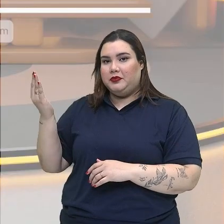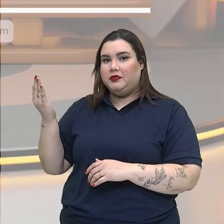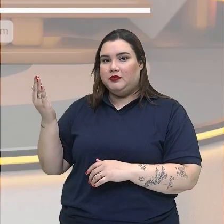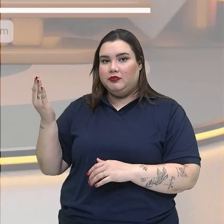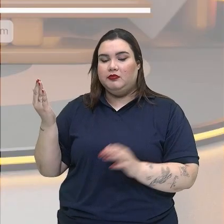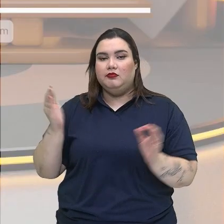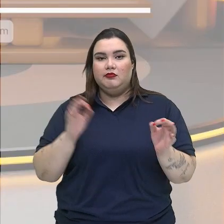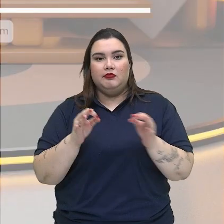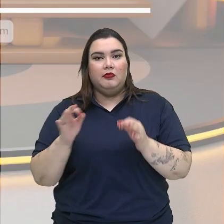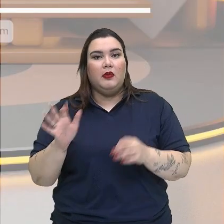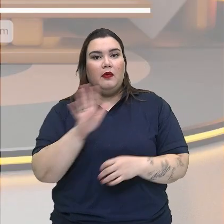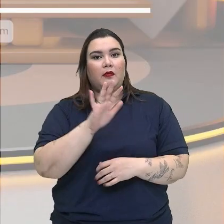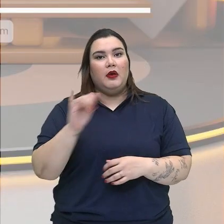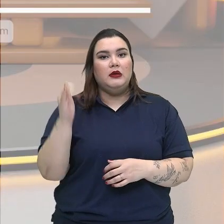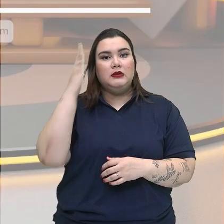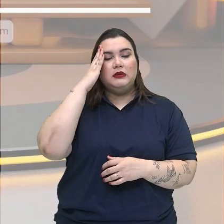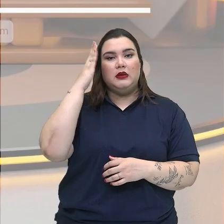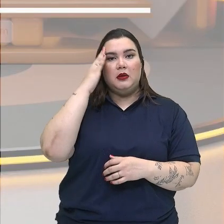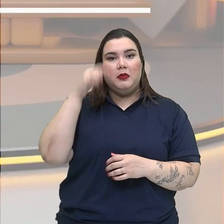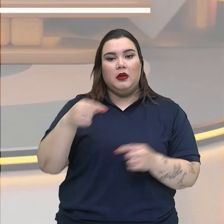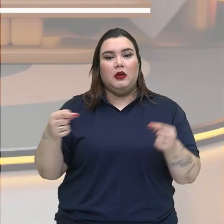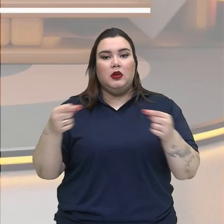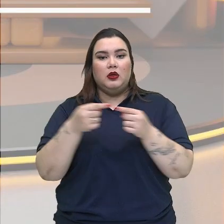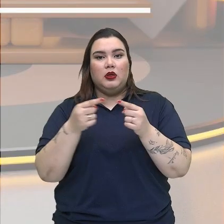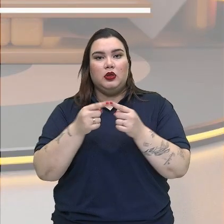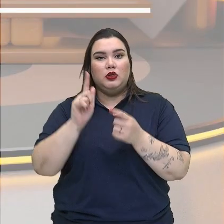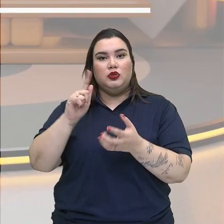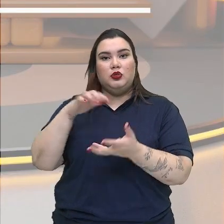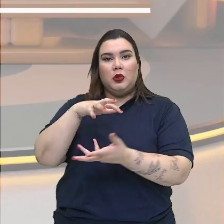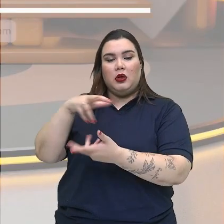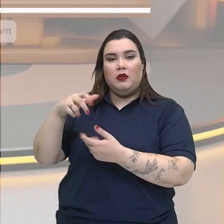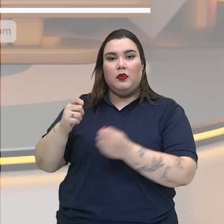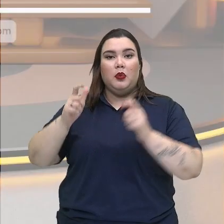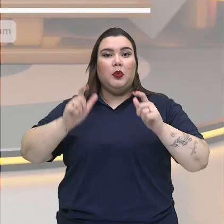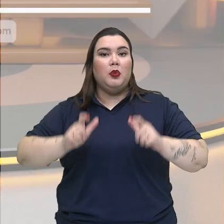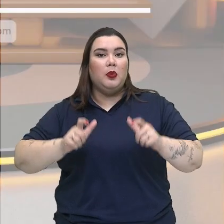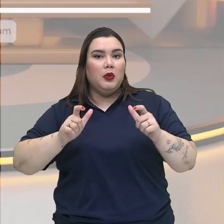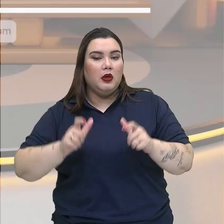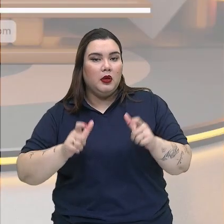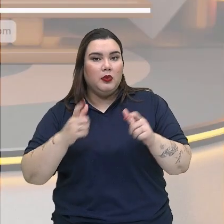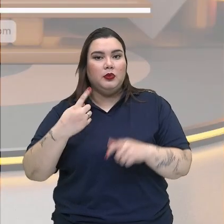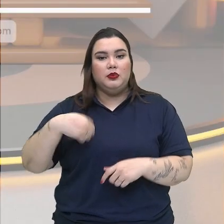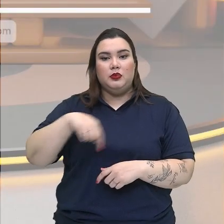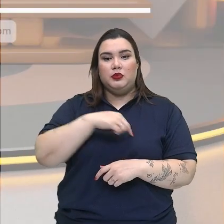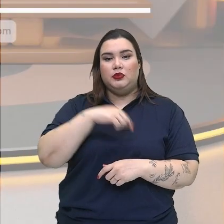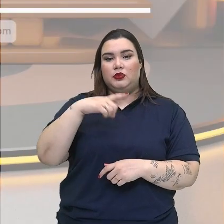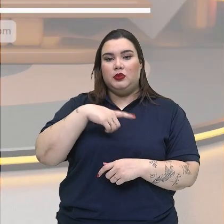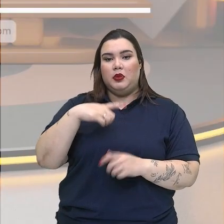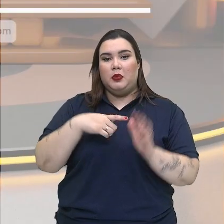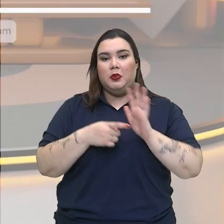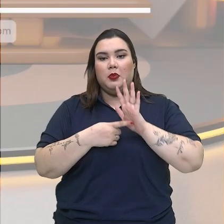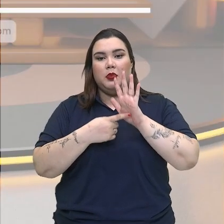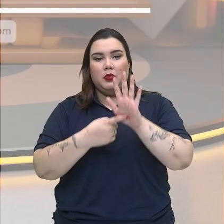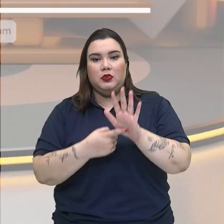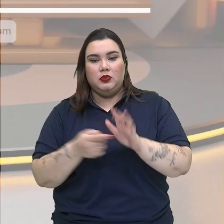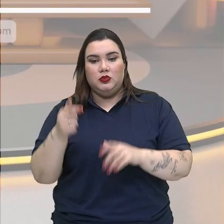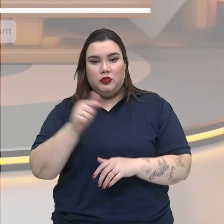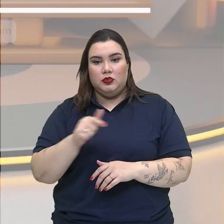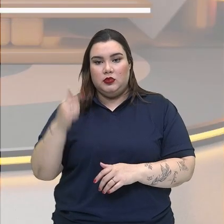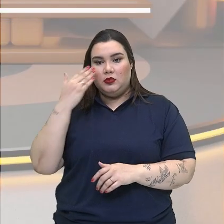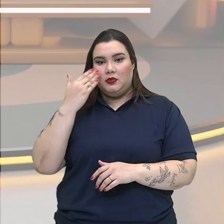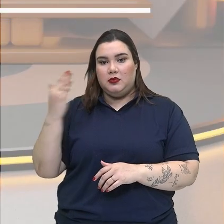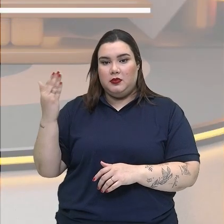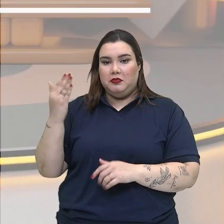terrestre, que vai nos situar geograficamente de que local nós estamos falando. Aqui, novamente, nós temos o